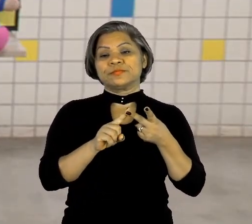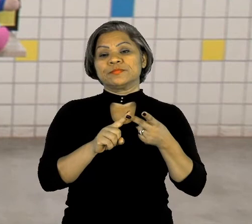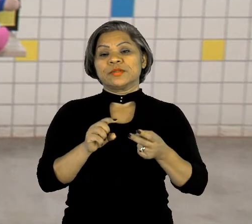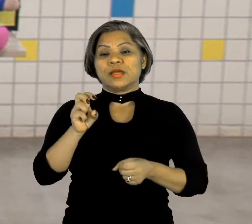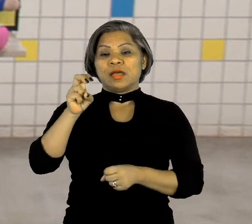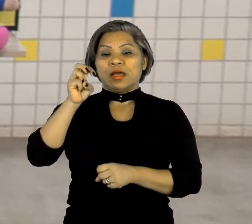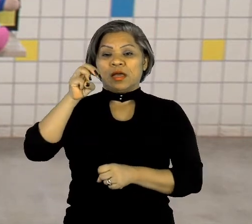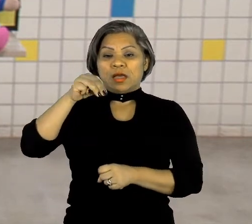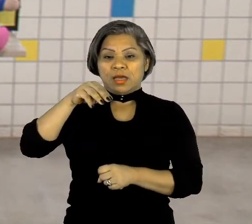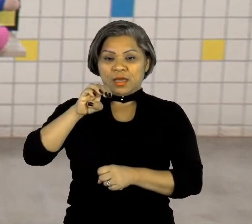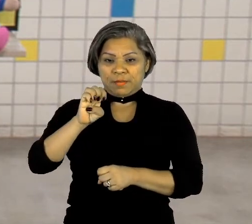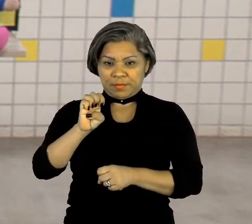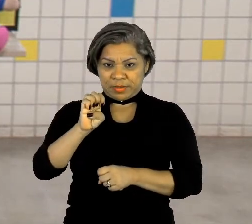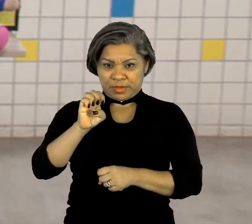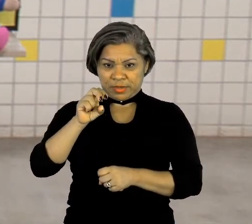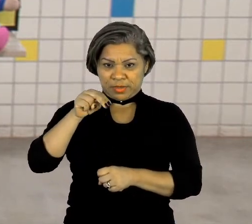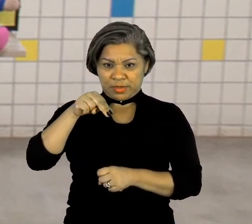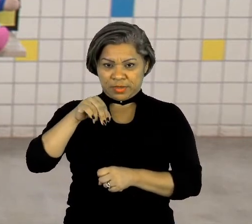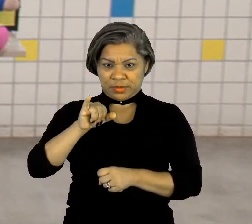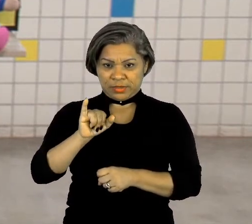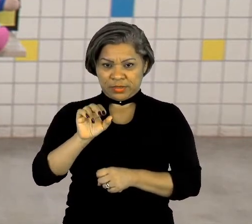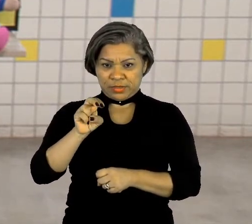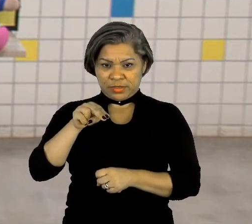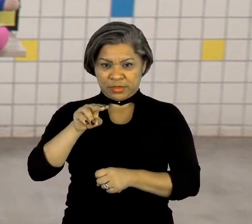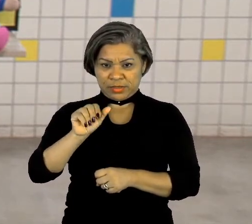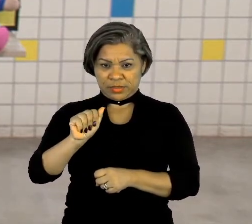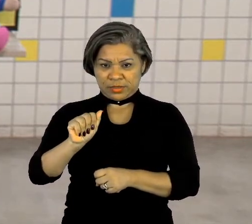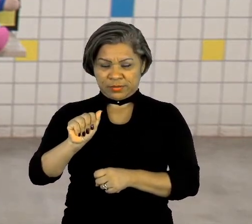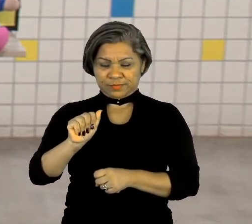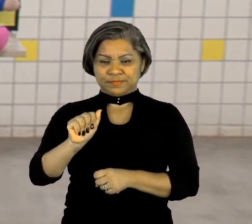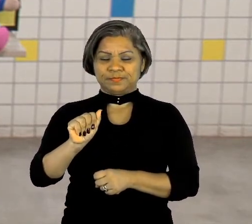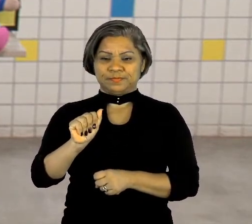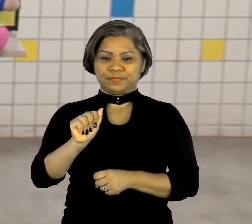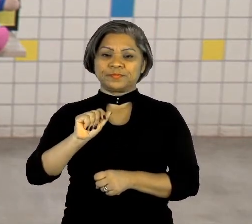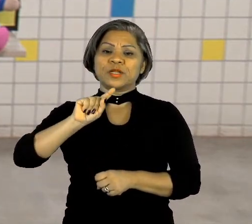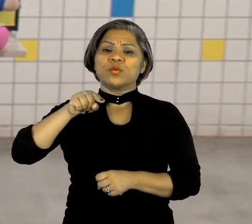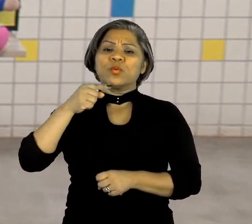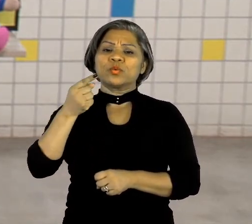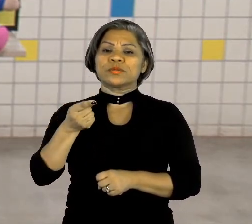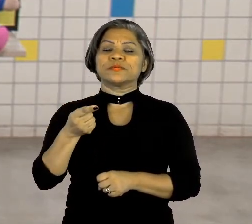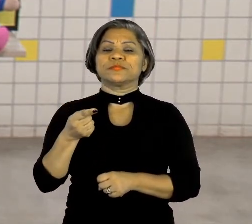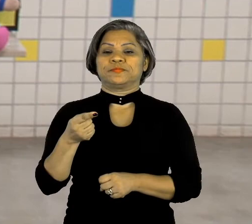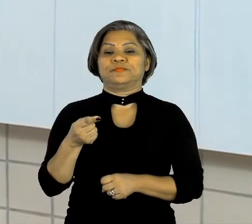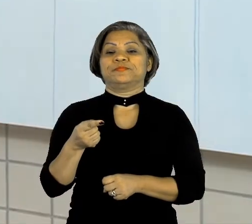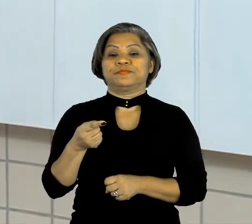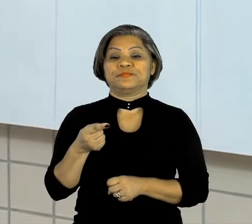nós vamos colocar aqui. Outra palavrinha,